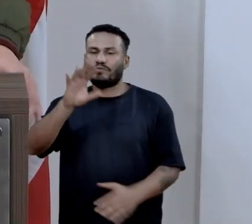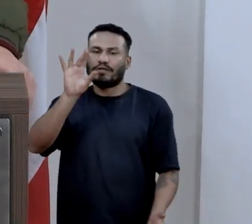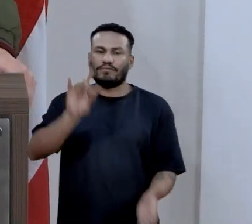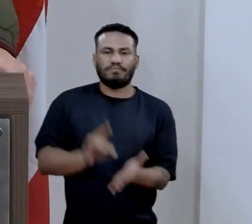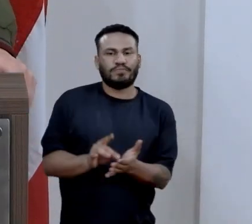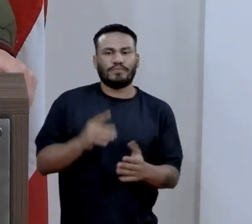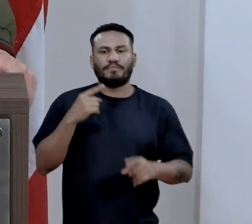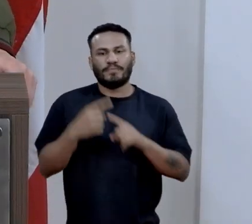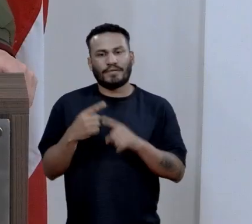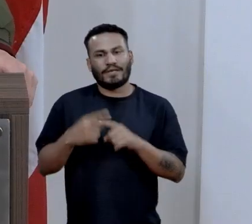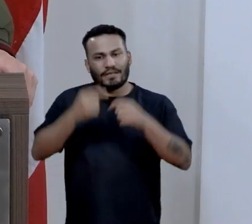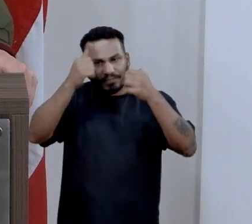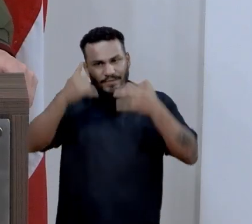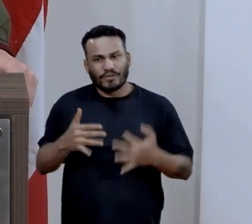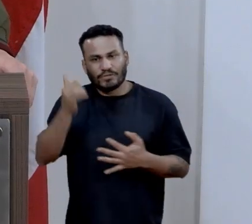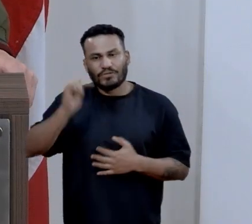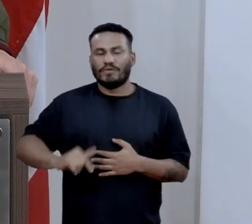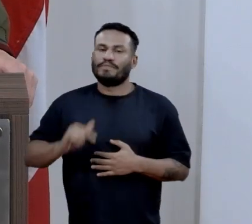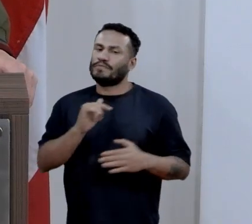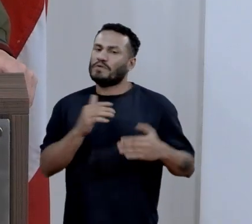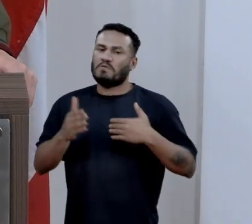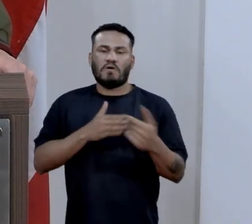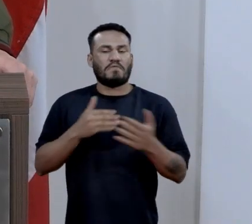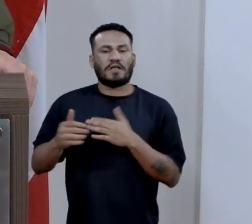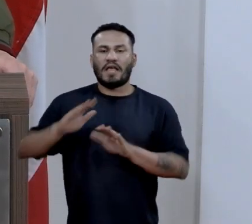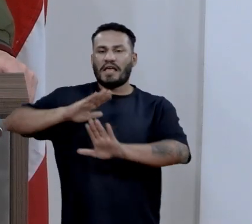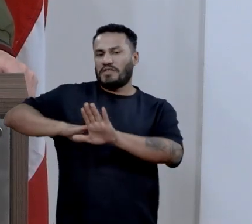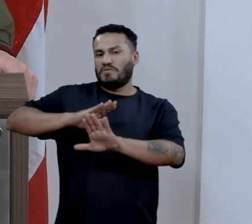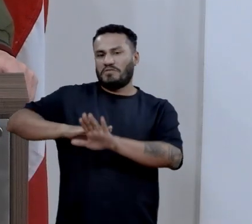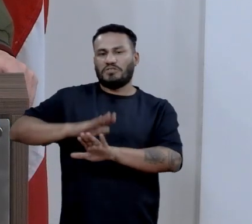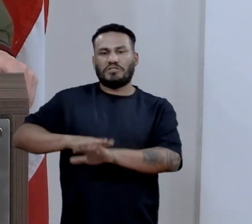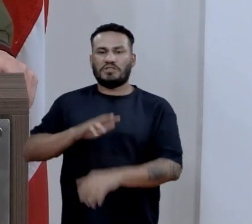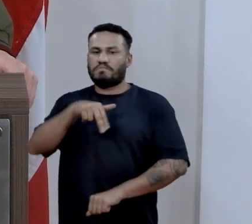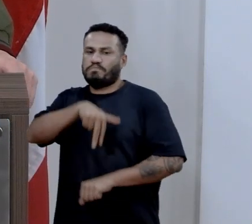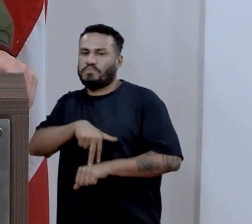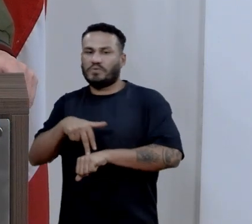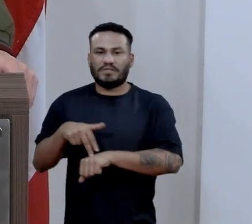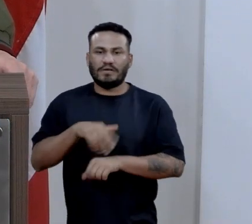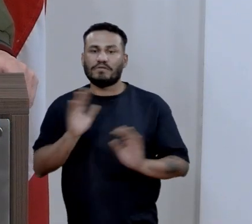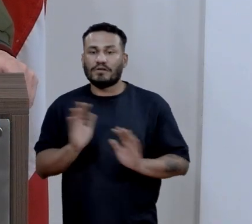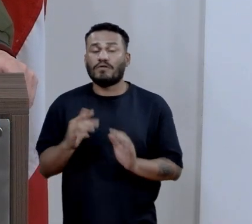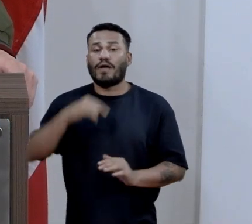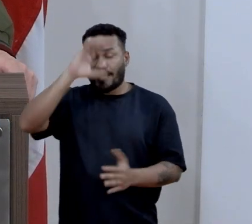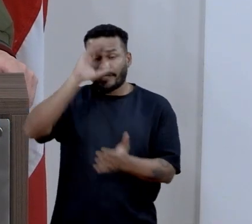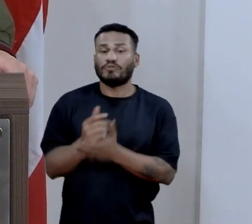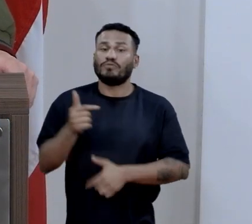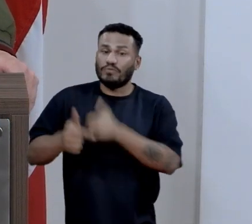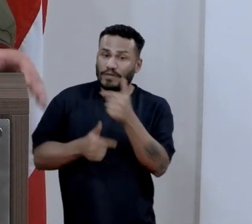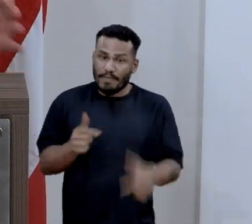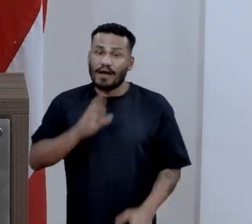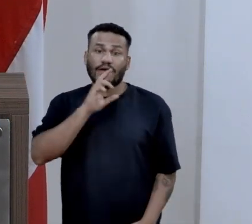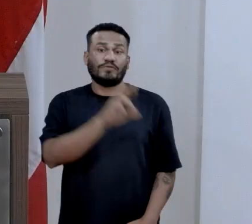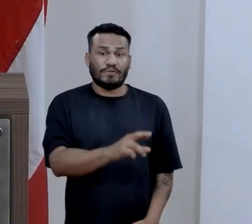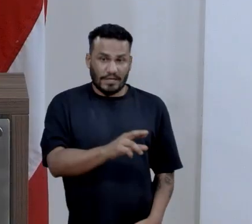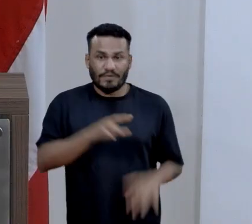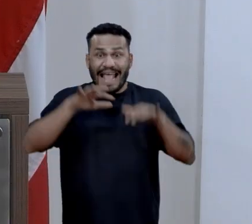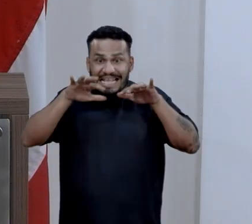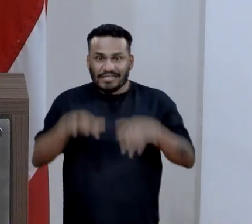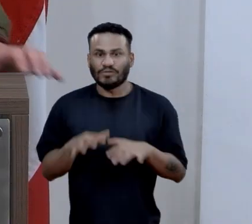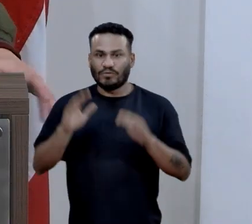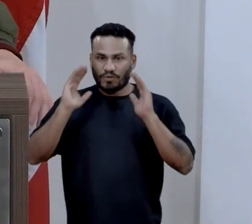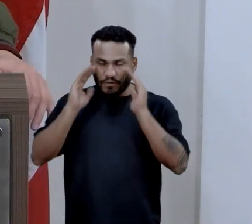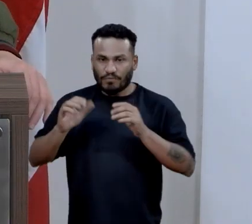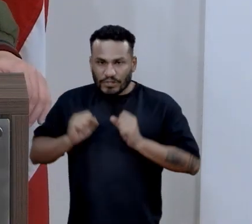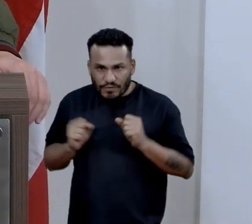concretos, porque, volto a dizer, acho que acima de qualquer ideologia, de qualquer posição, eu acredito na política do trabalho e na política do resultado, e é nisso que eu foco os